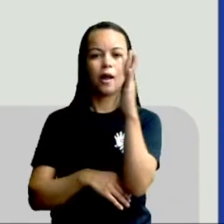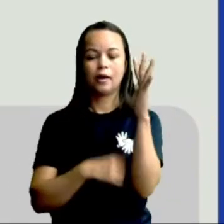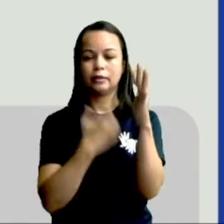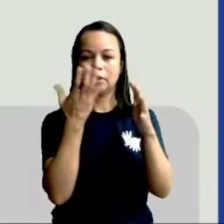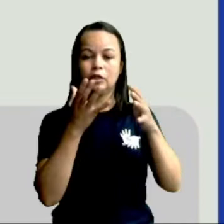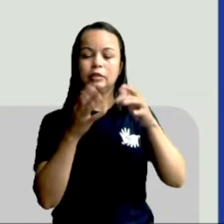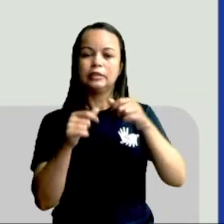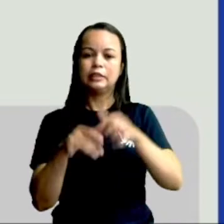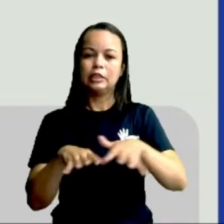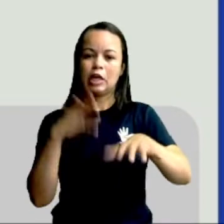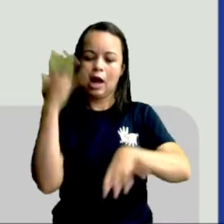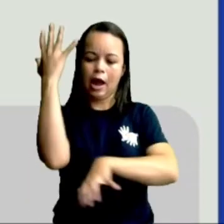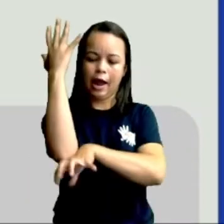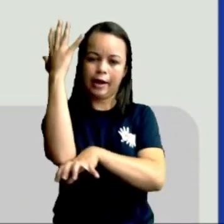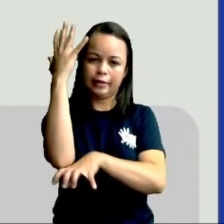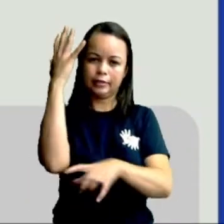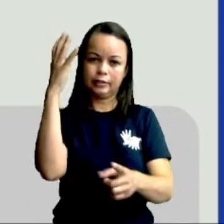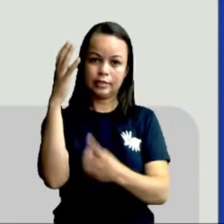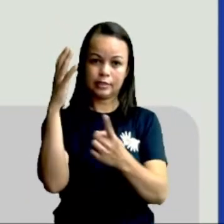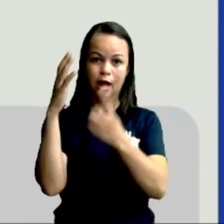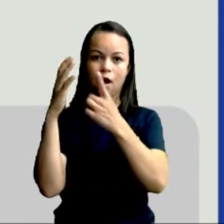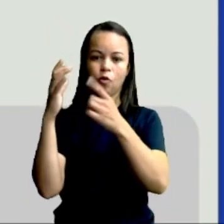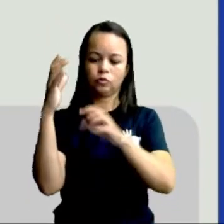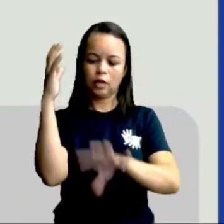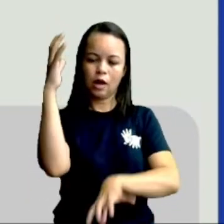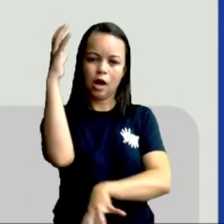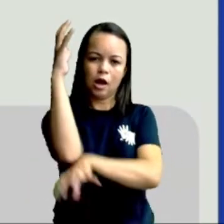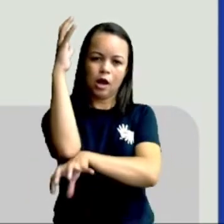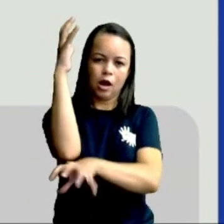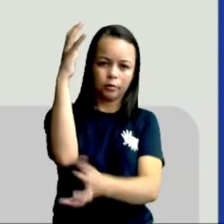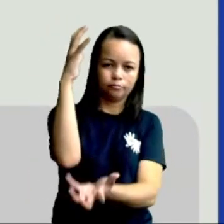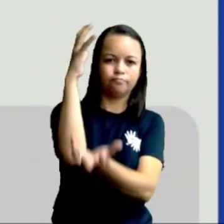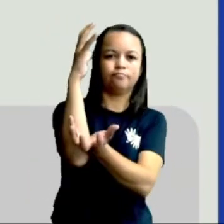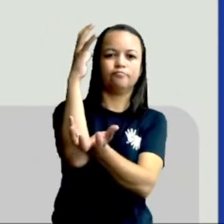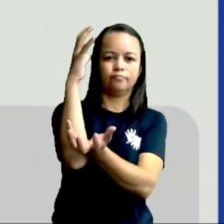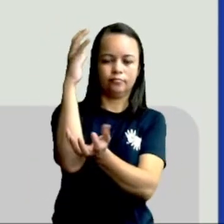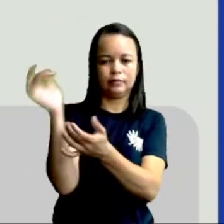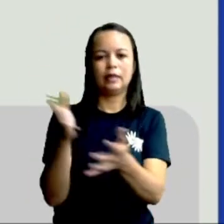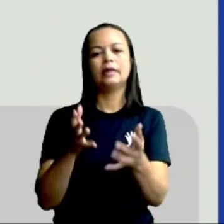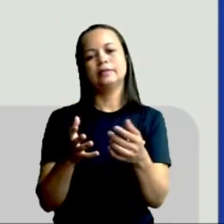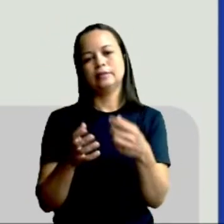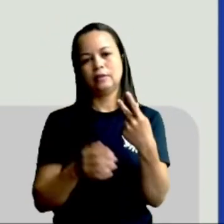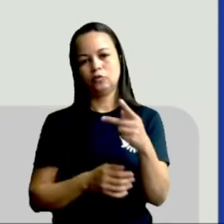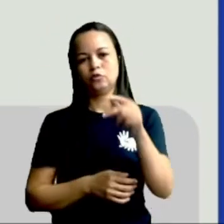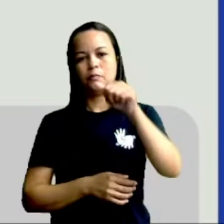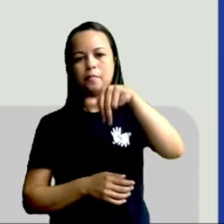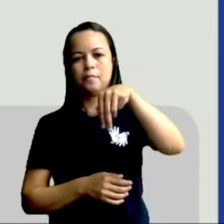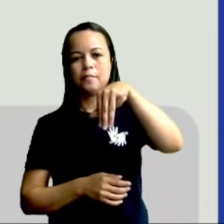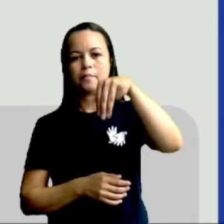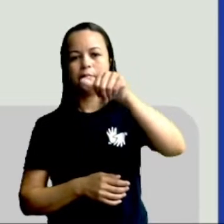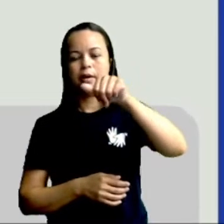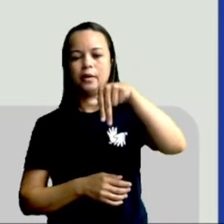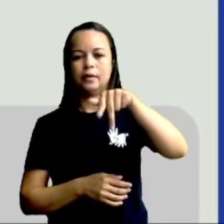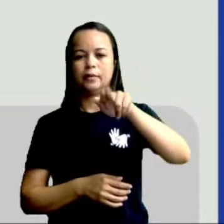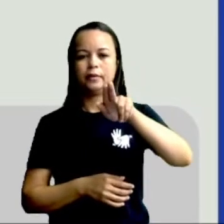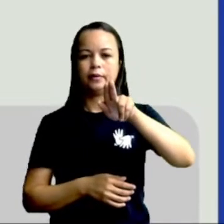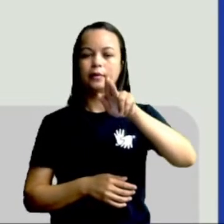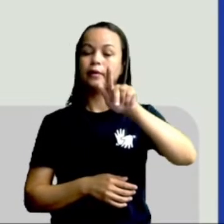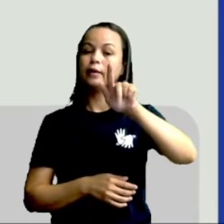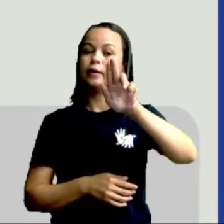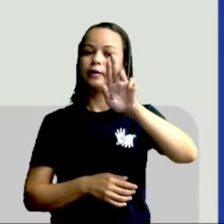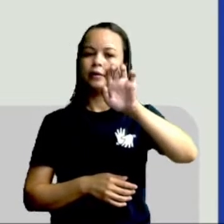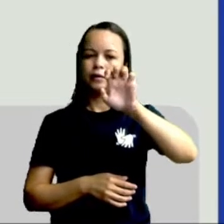de raízes altas que ficam fora da terra, né? Aquelas ali são os mangues, os manguezais.